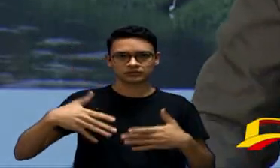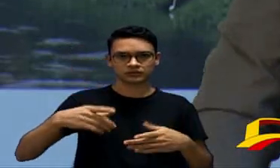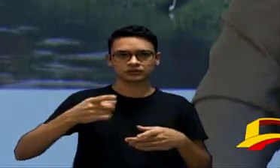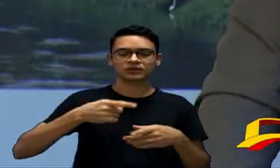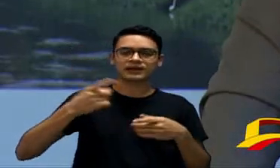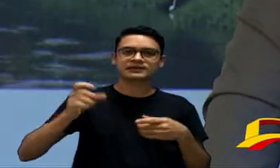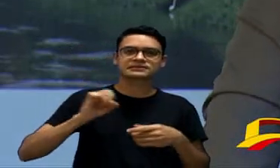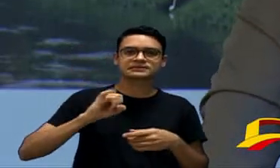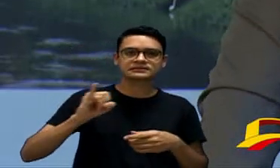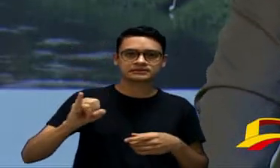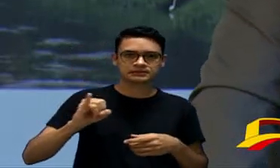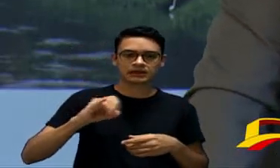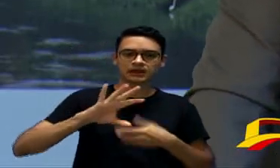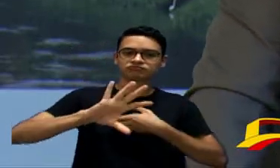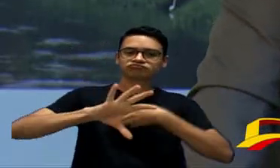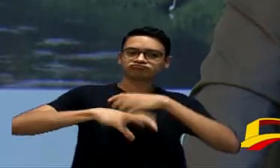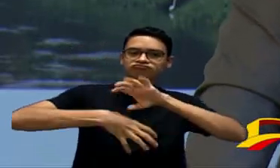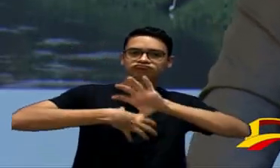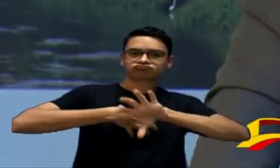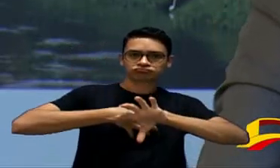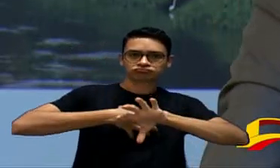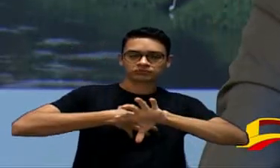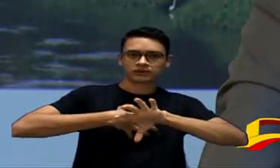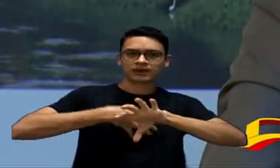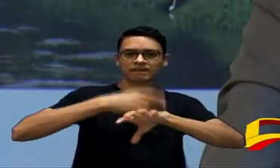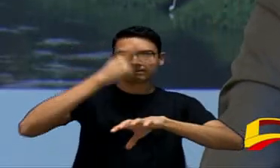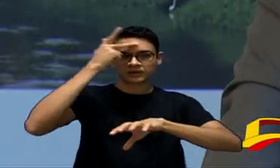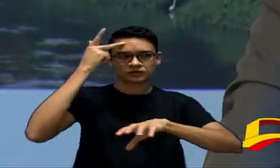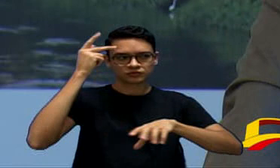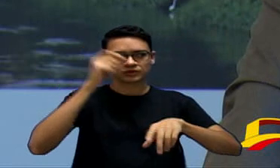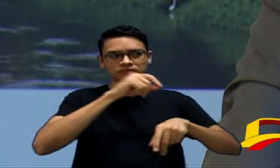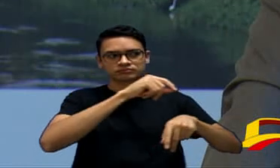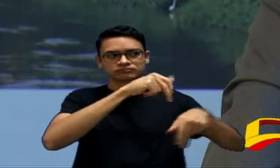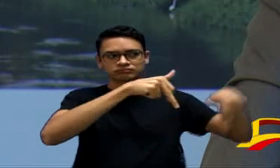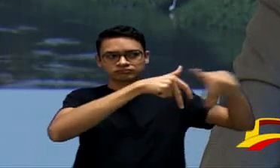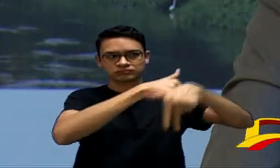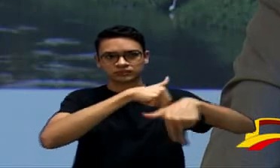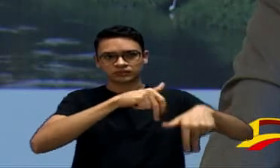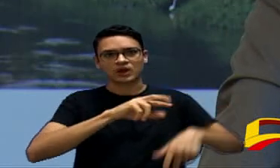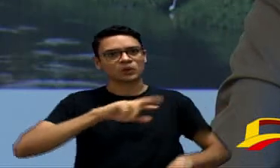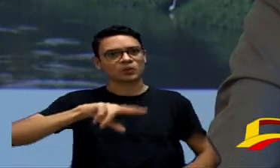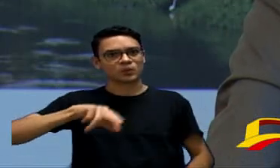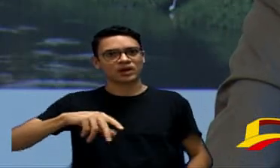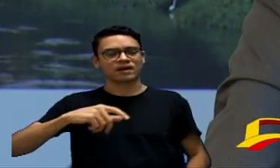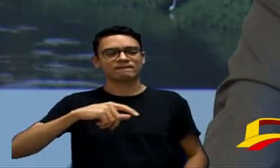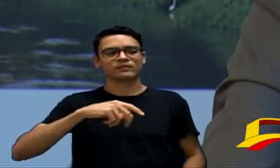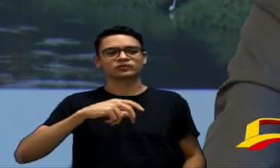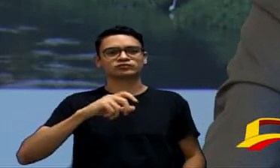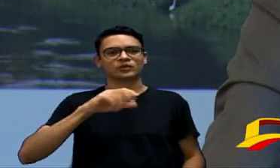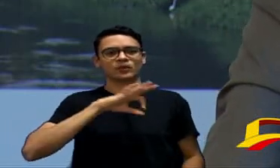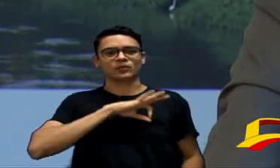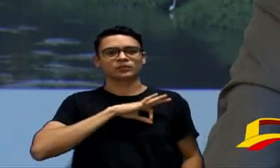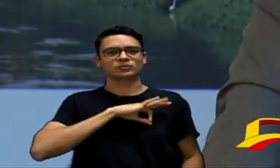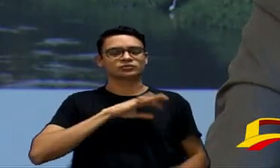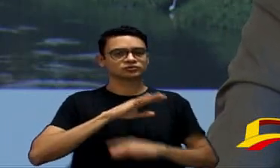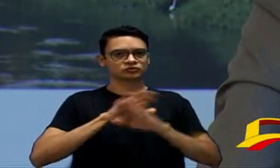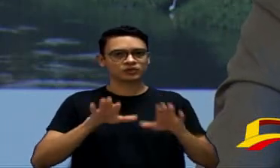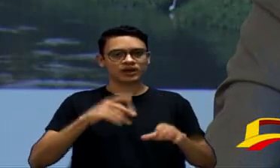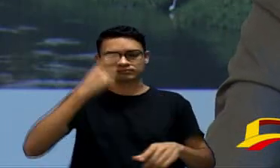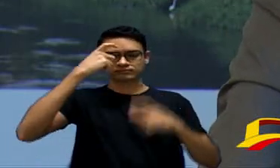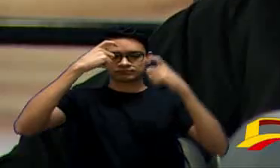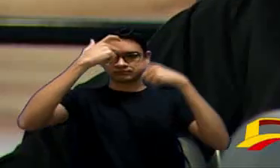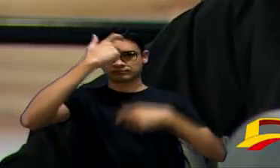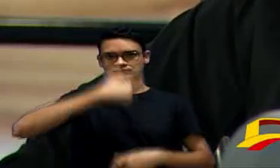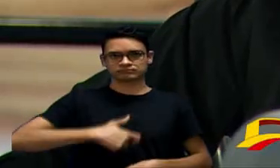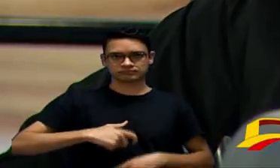Yara, é se colocar no lugar do cidadão, não a policial, o ser humano. Eu vou falar uma coisa. Meu pai, por exemplo,